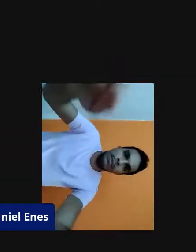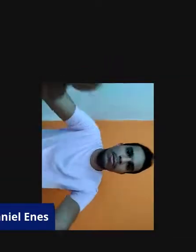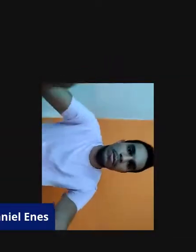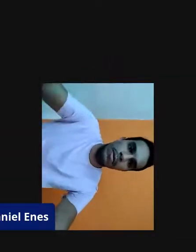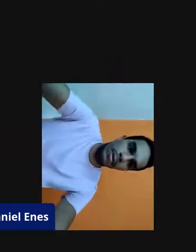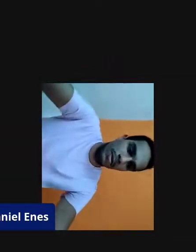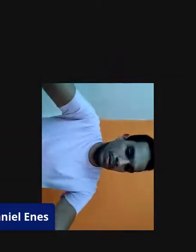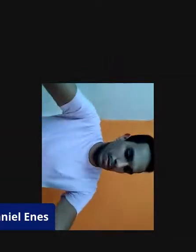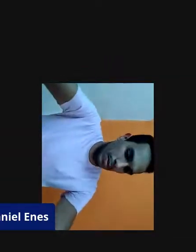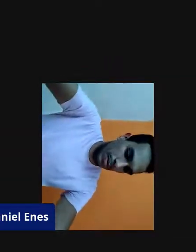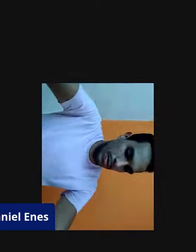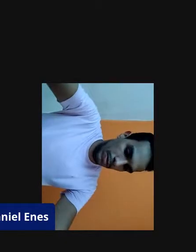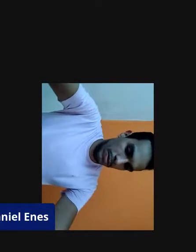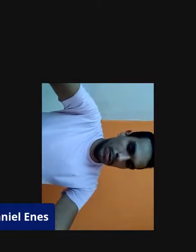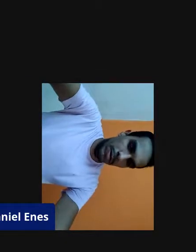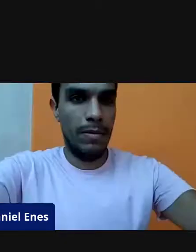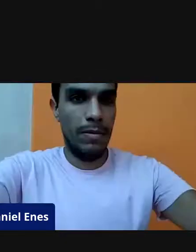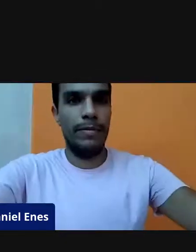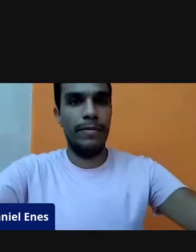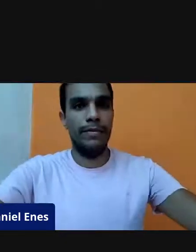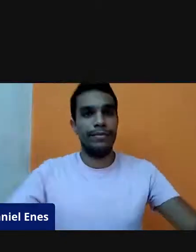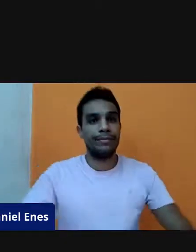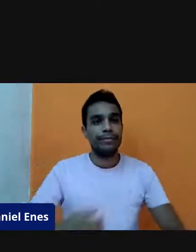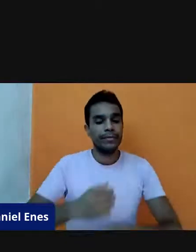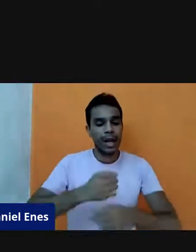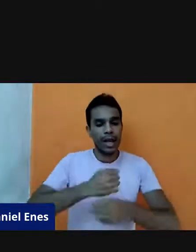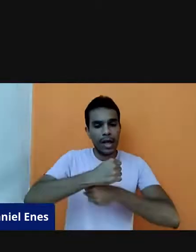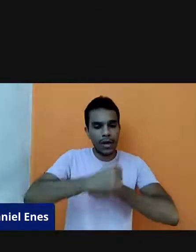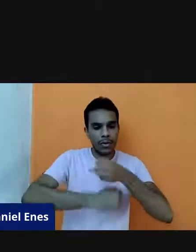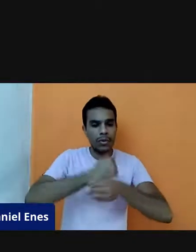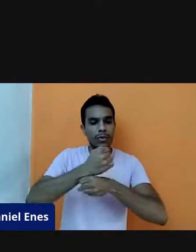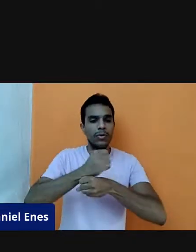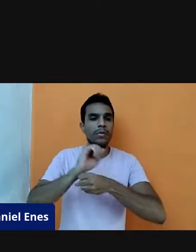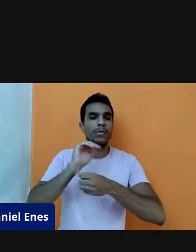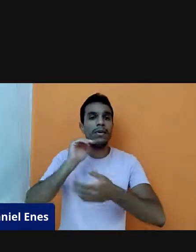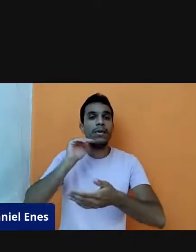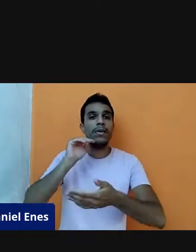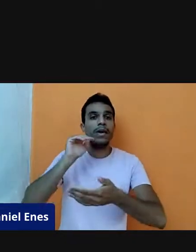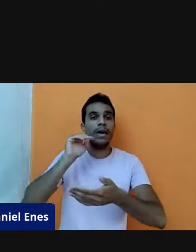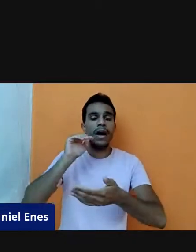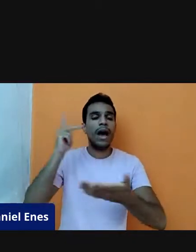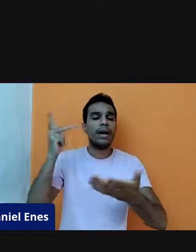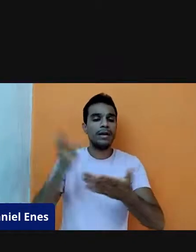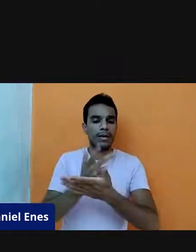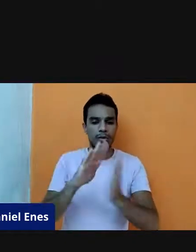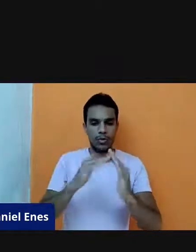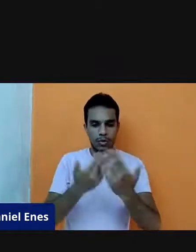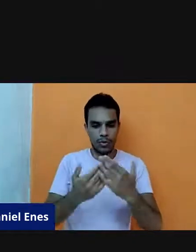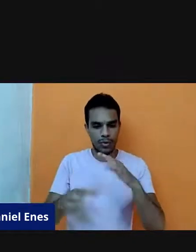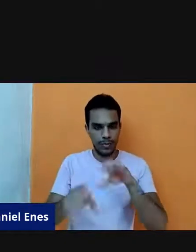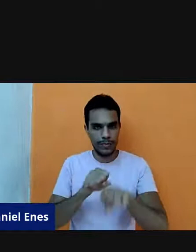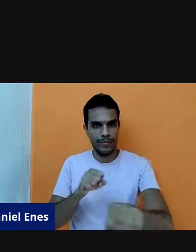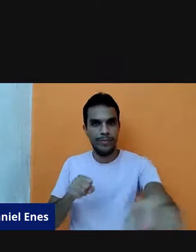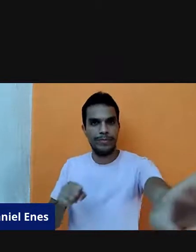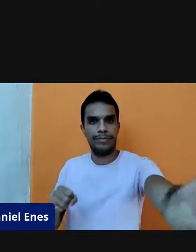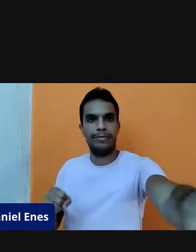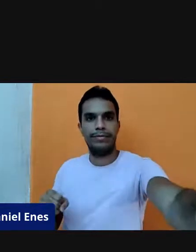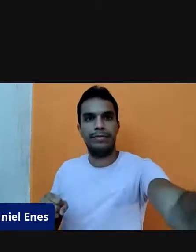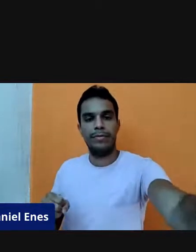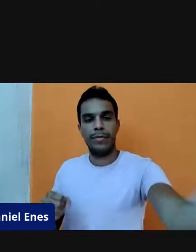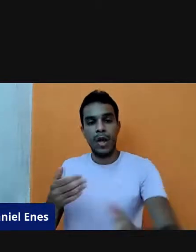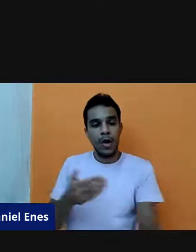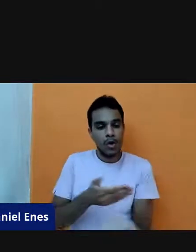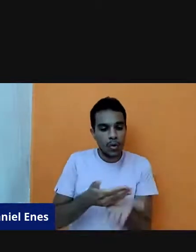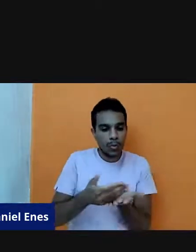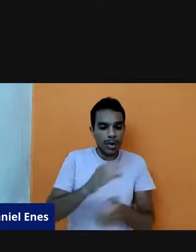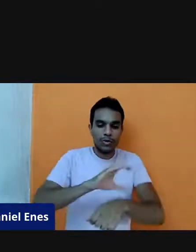E alguns anos, então, mais tarde, após concluir a escola, ela inicia o curso de Direito e começa a